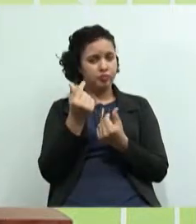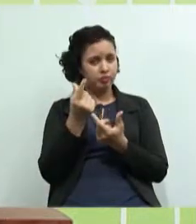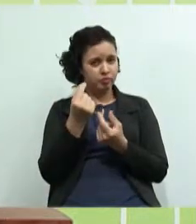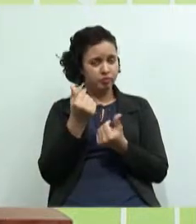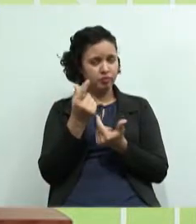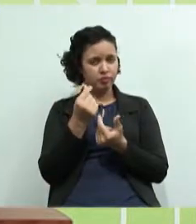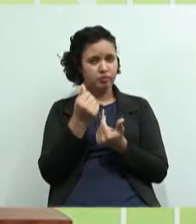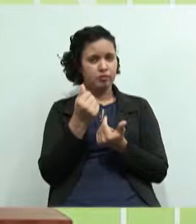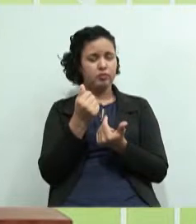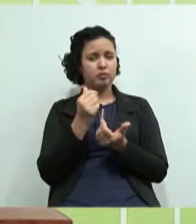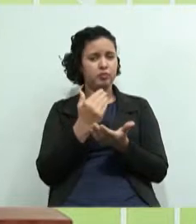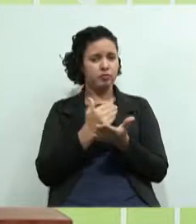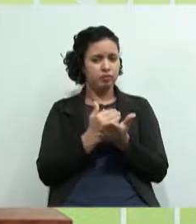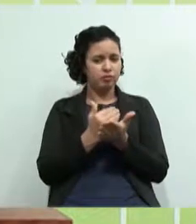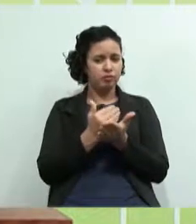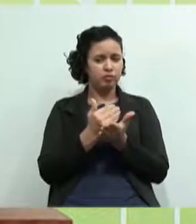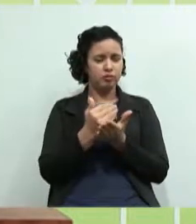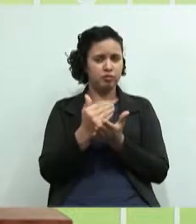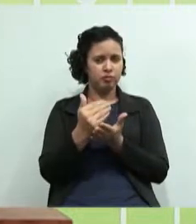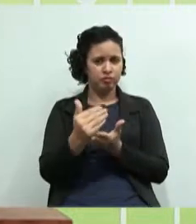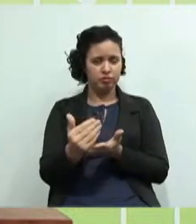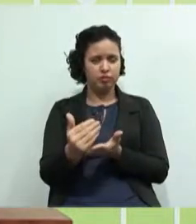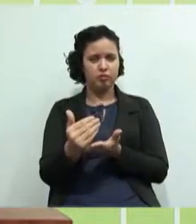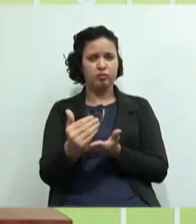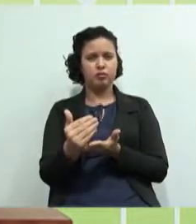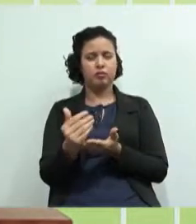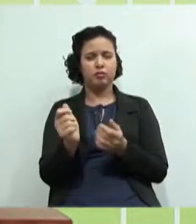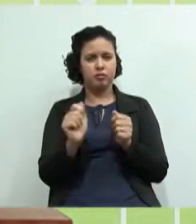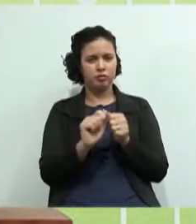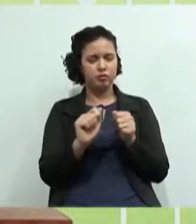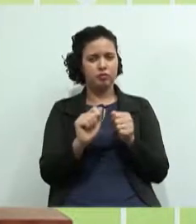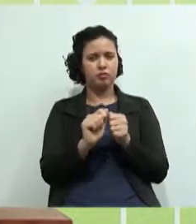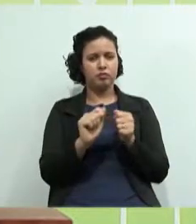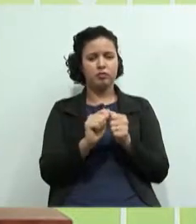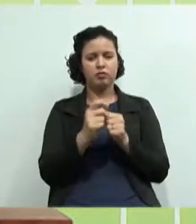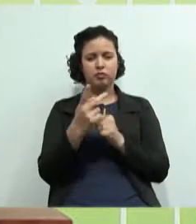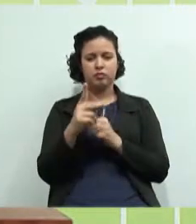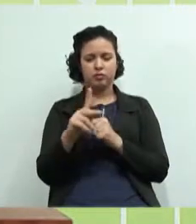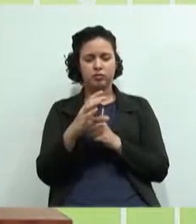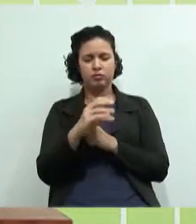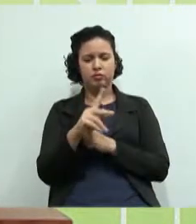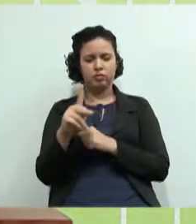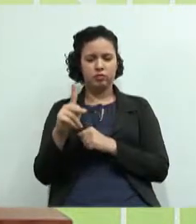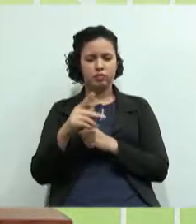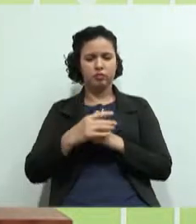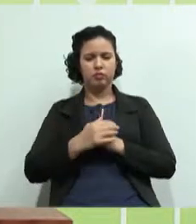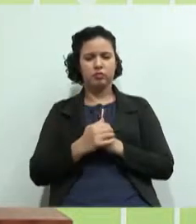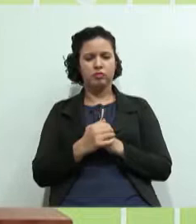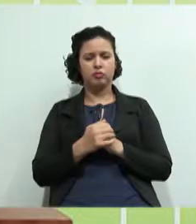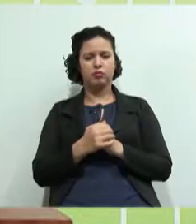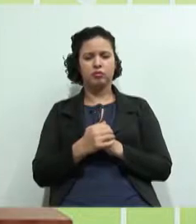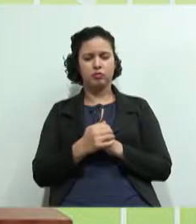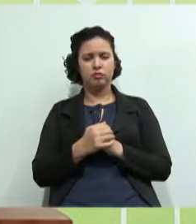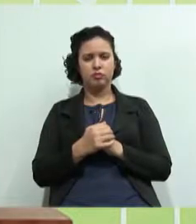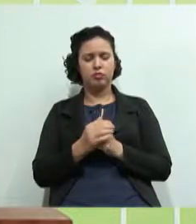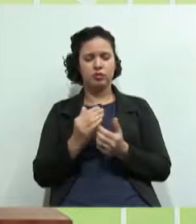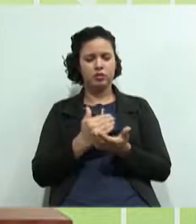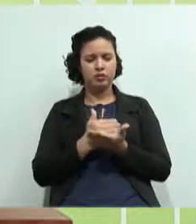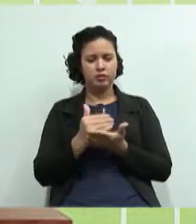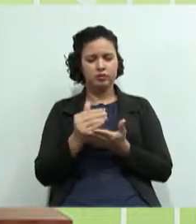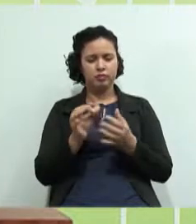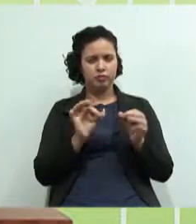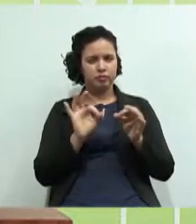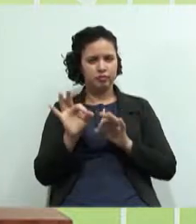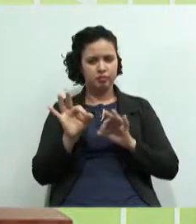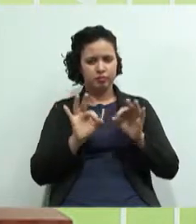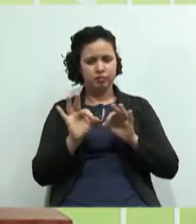para subsidiar o planejamento e a execução das ações da sua cooperativa? Já pensou se você começa a planejar a sua